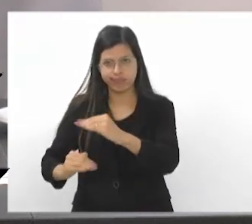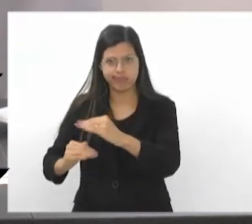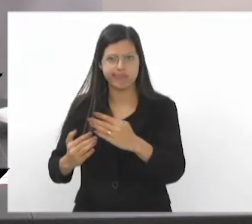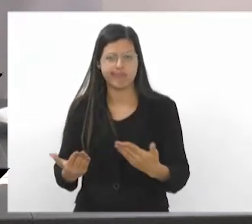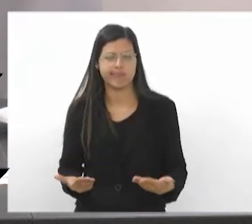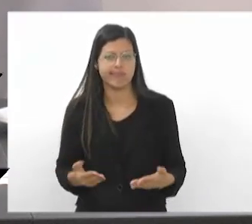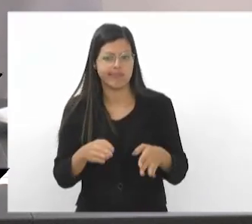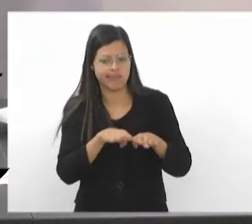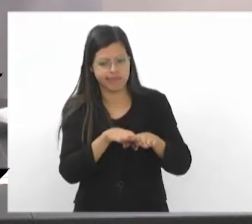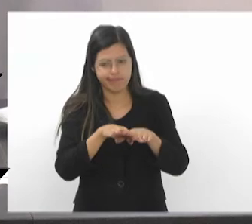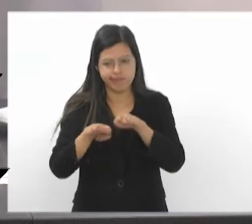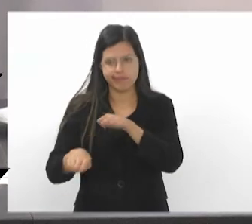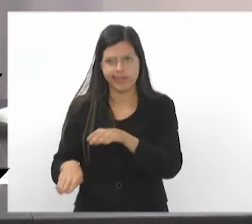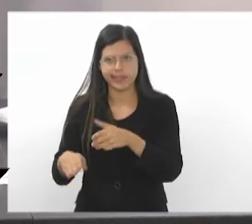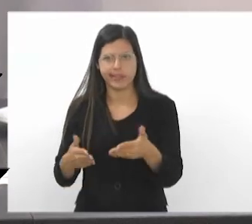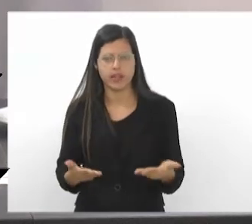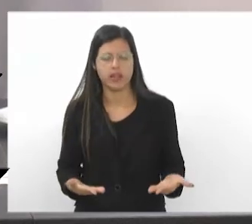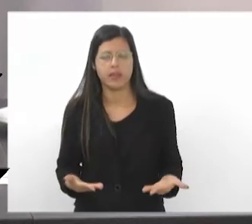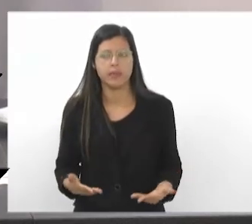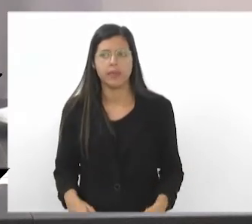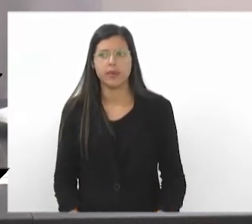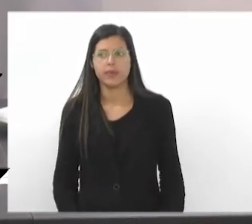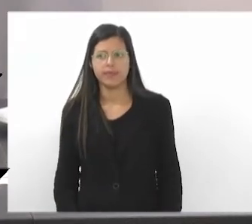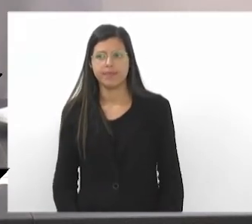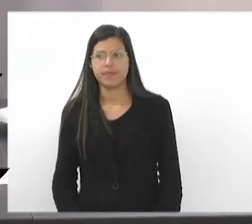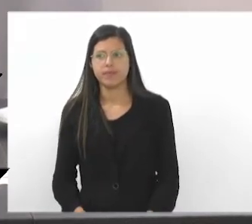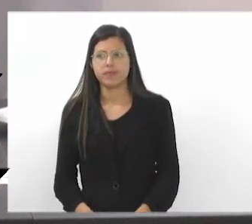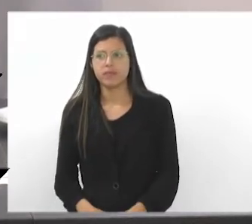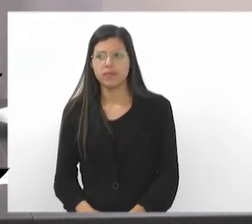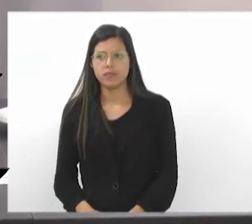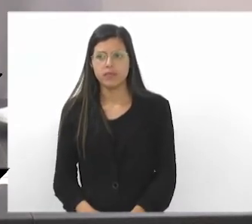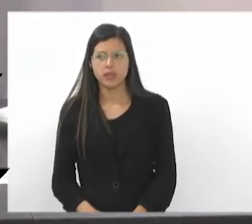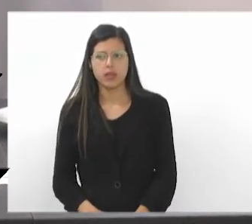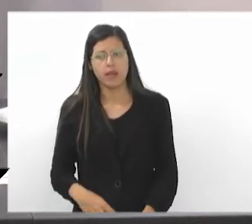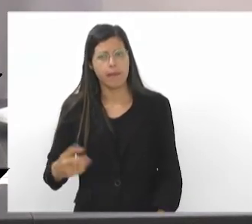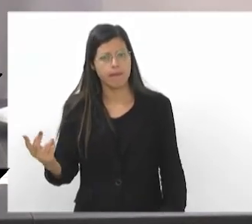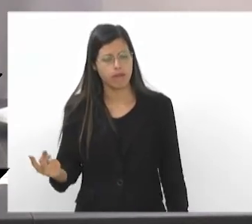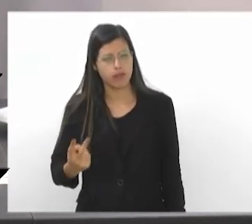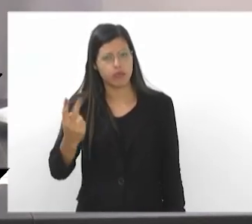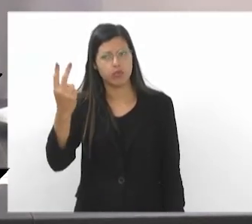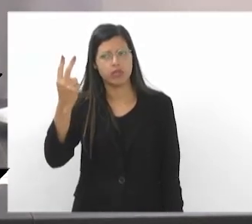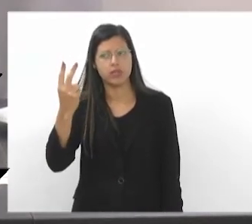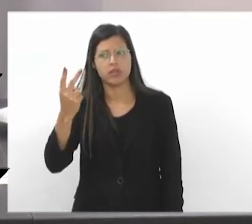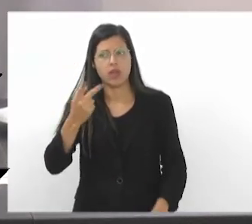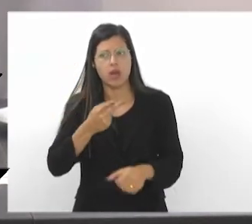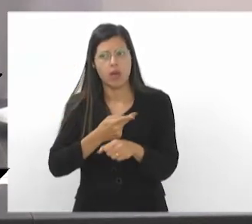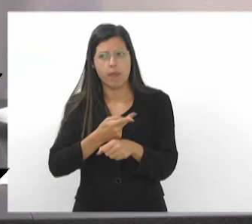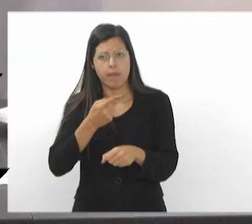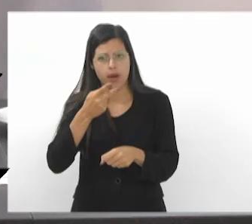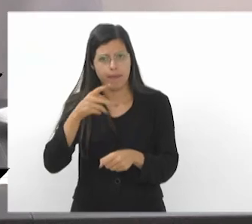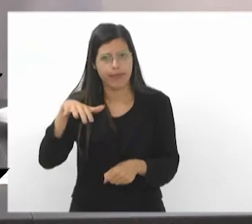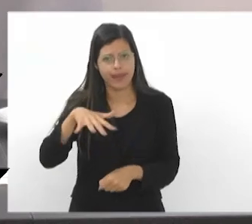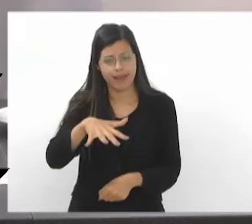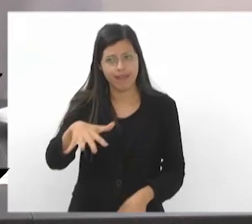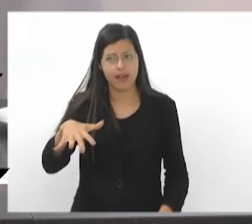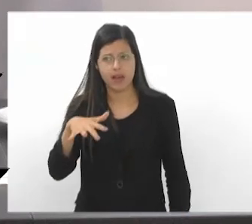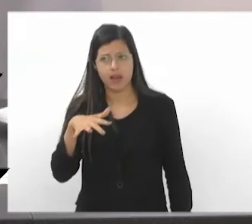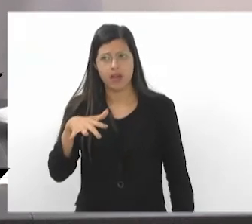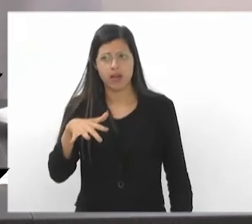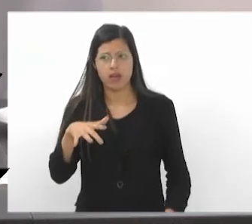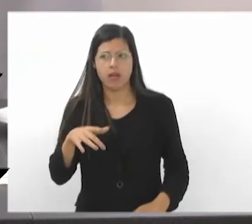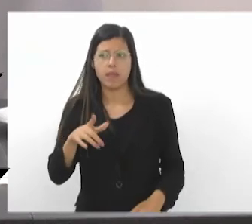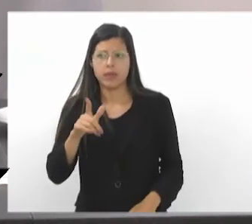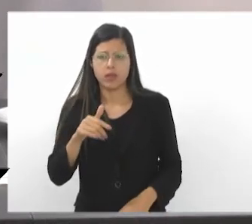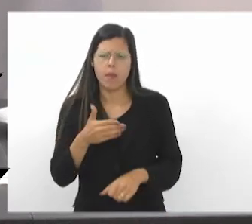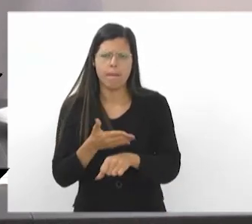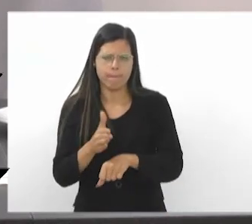eventualmente até extinguir algum tipo de prêmio, até para valorizar o prêmio naquela seara, mas acho que é um exercício